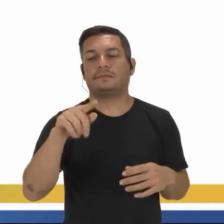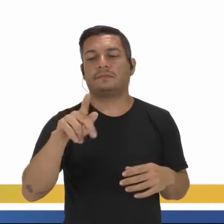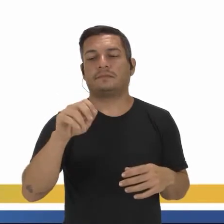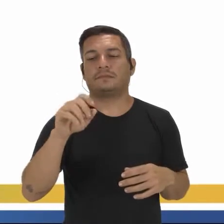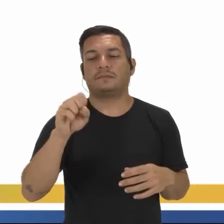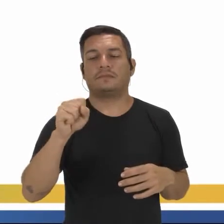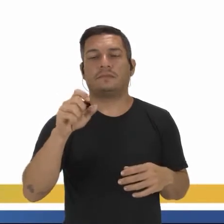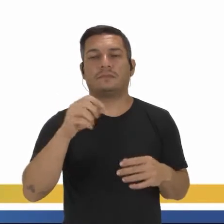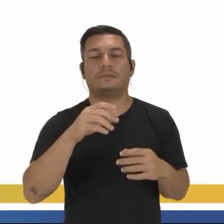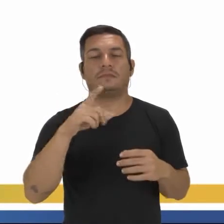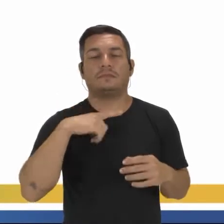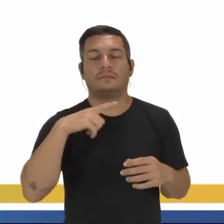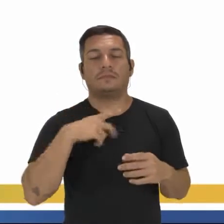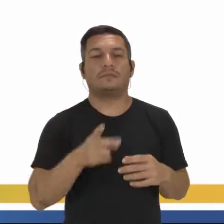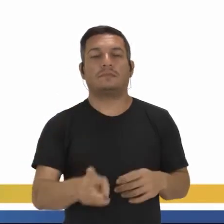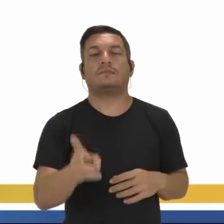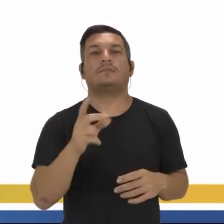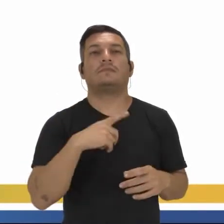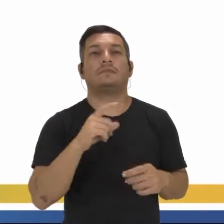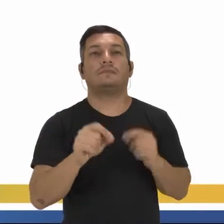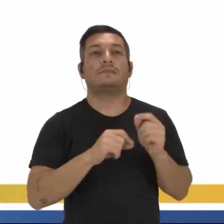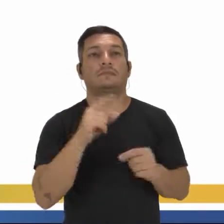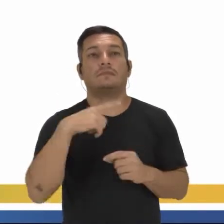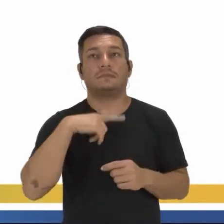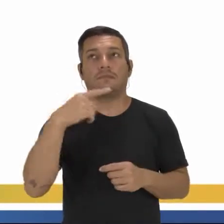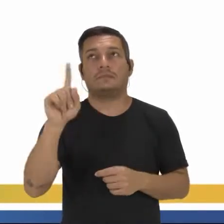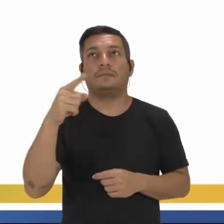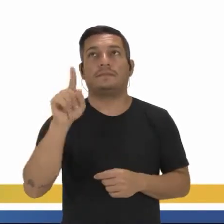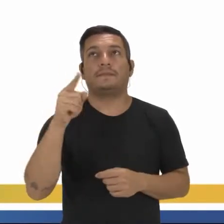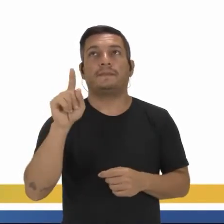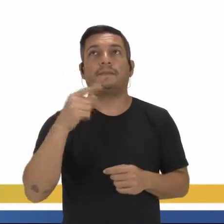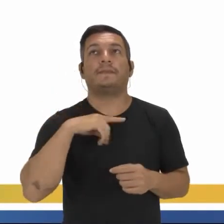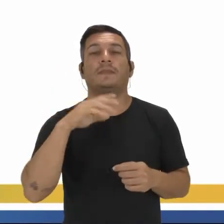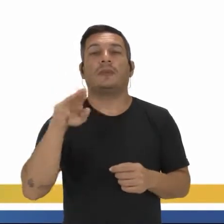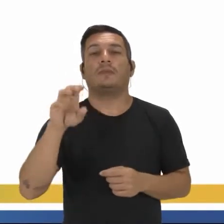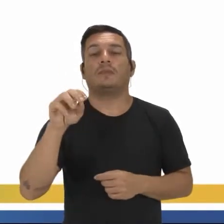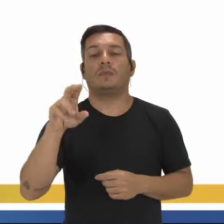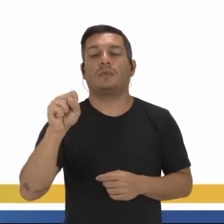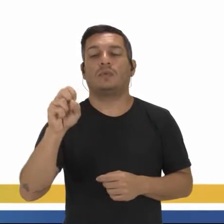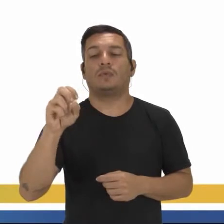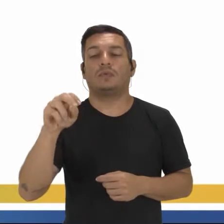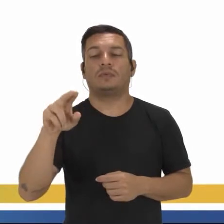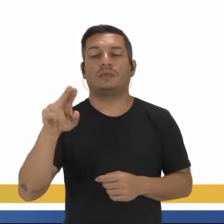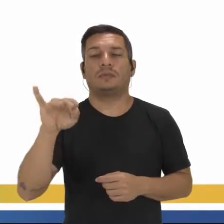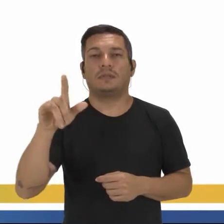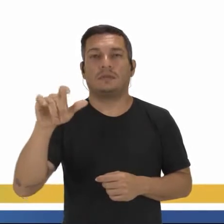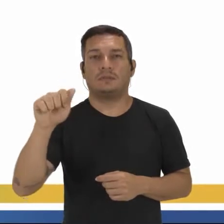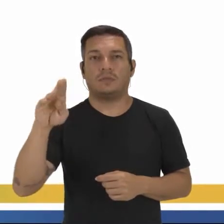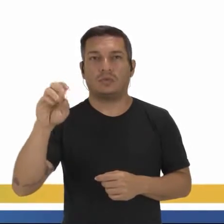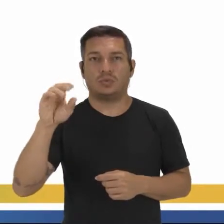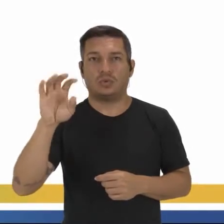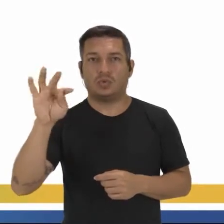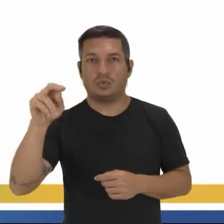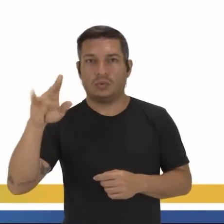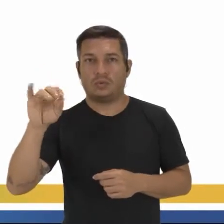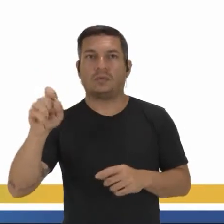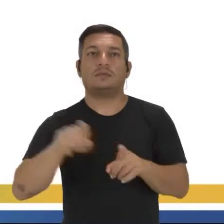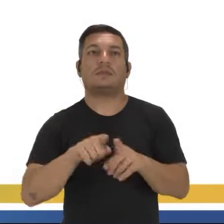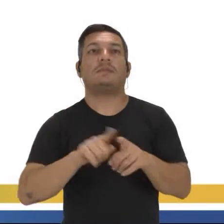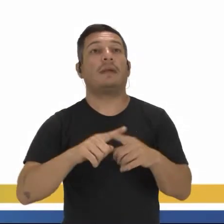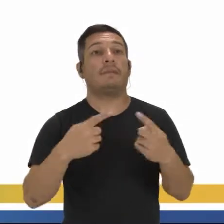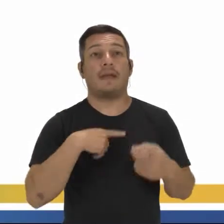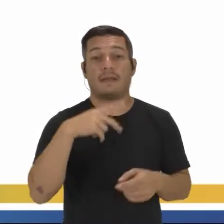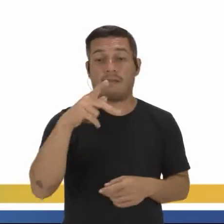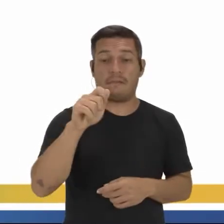das oxítonas continuam sendo acentuados e dos monossílabos tônicos também, mas das